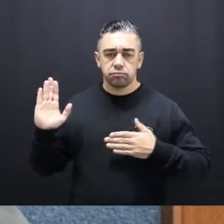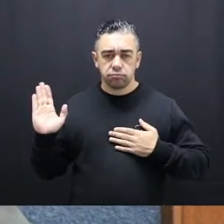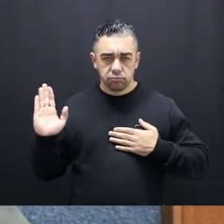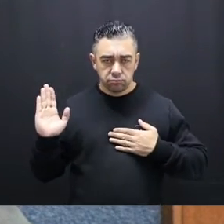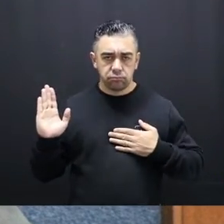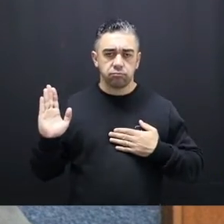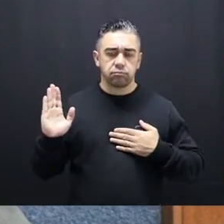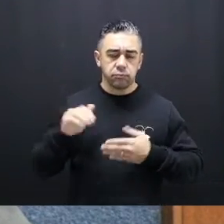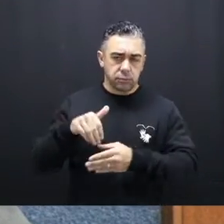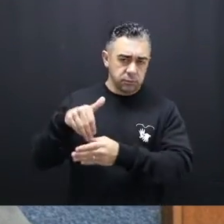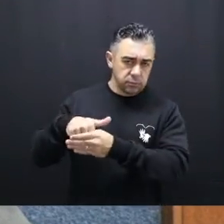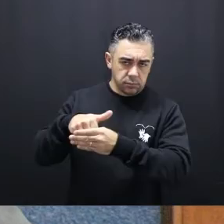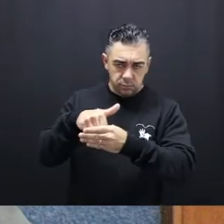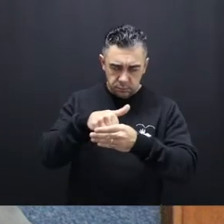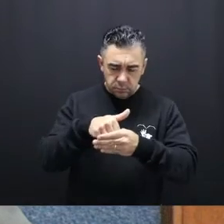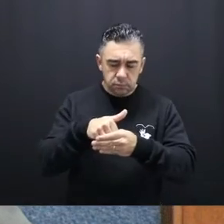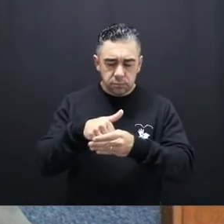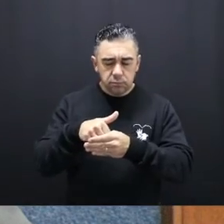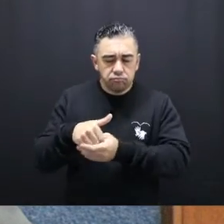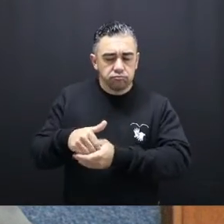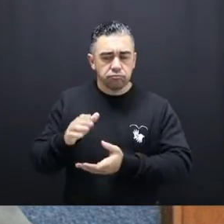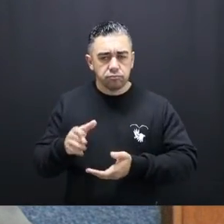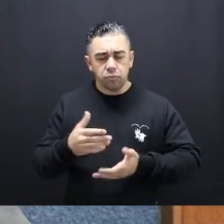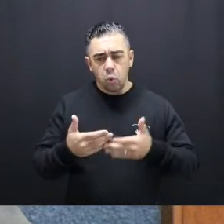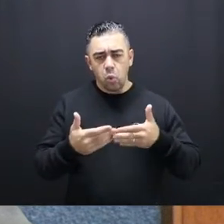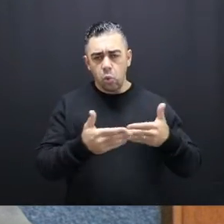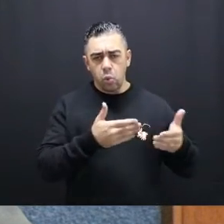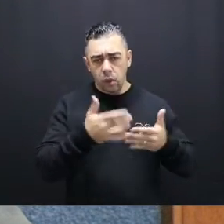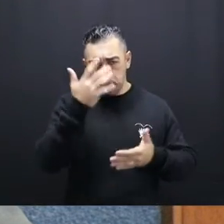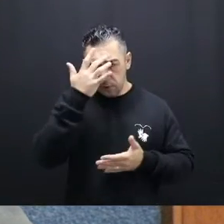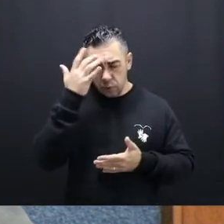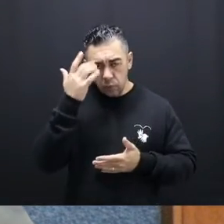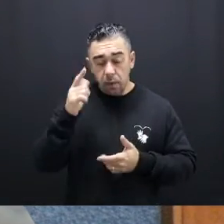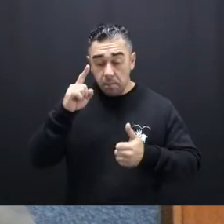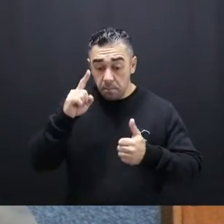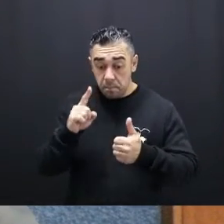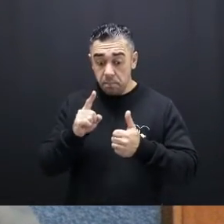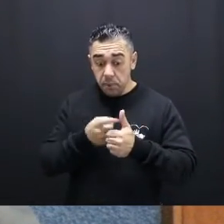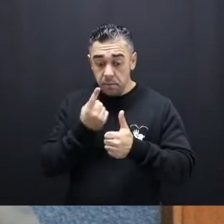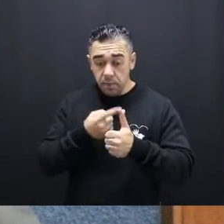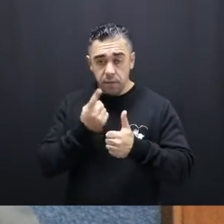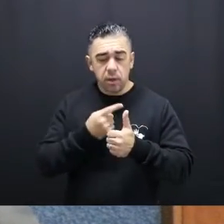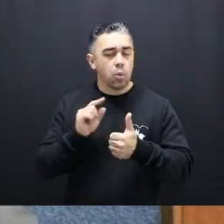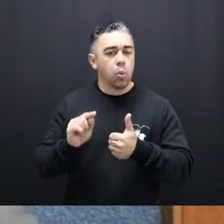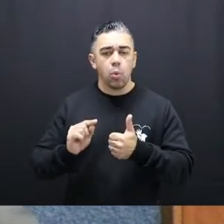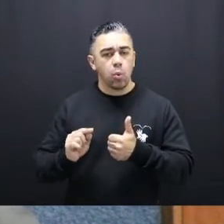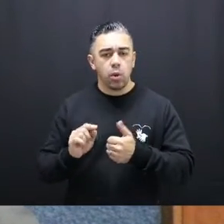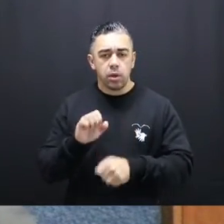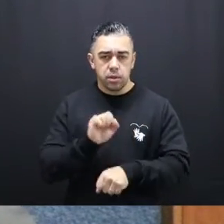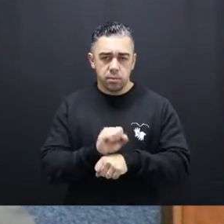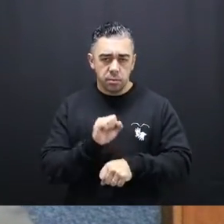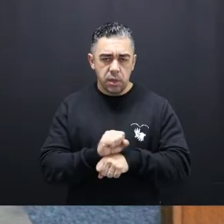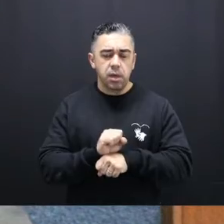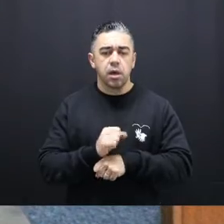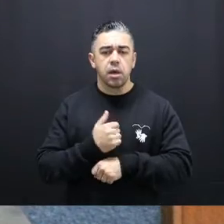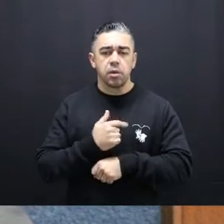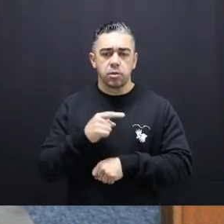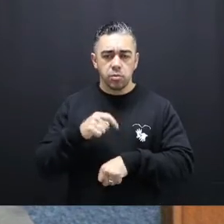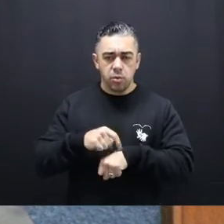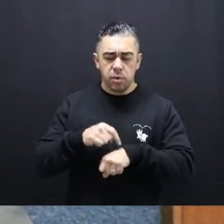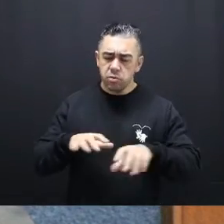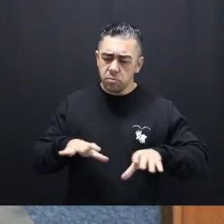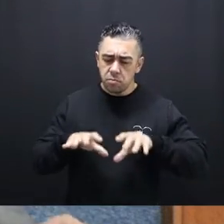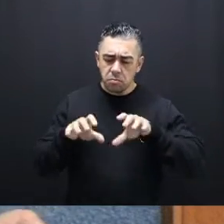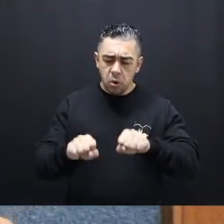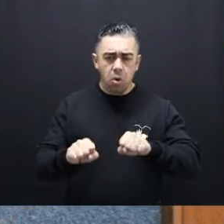a pessoa que se elege e ainda mais a primeira vez é esperar a sua posse sua nomeação sua